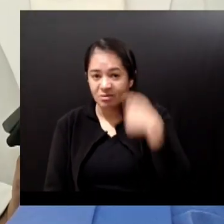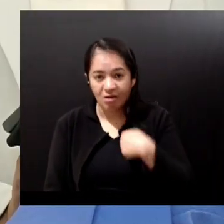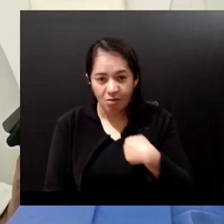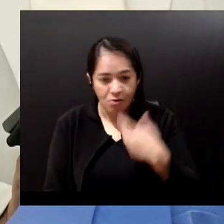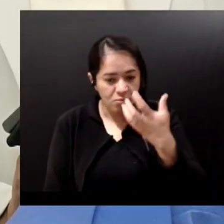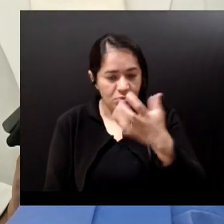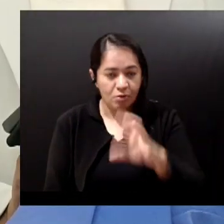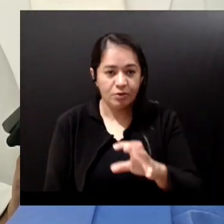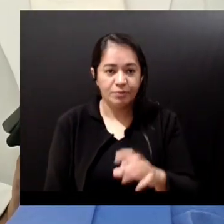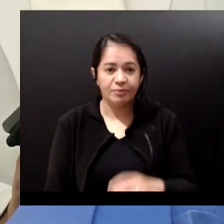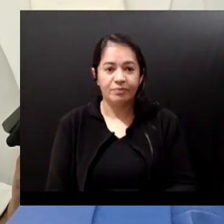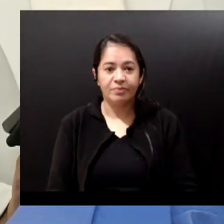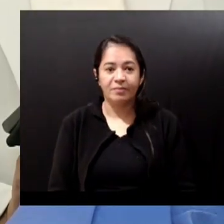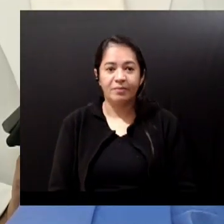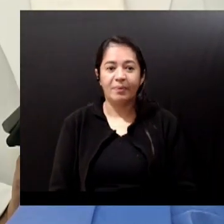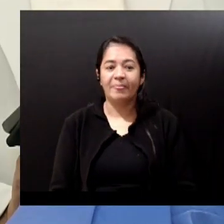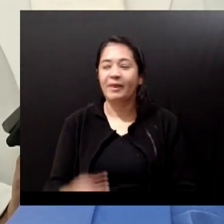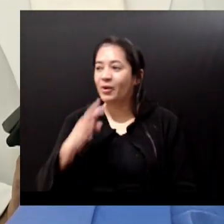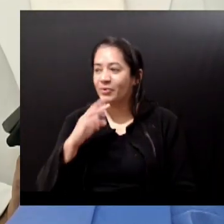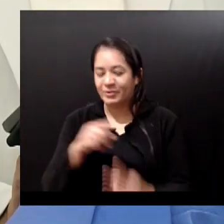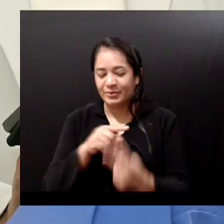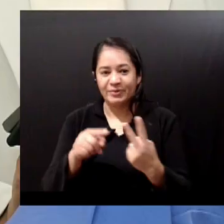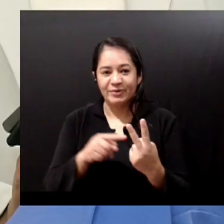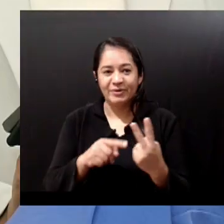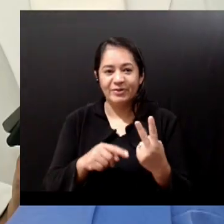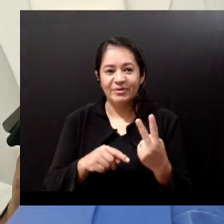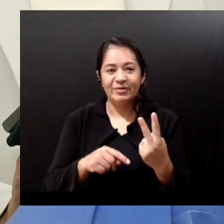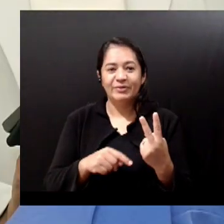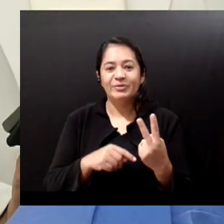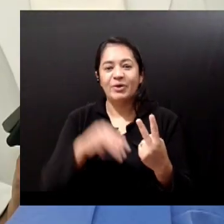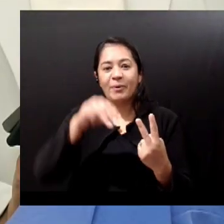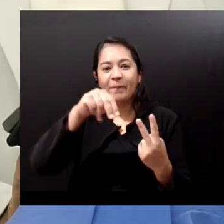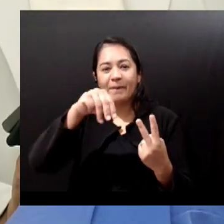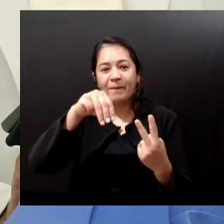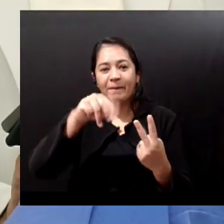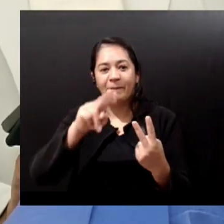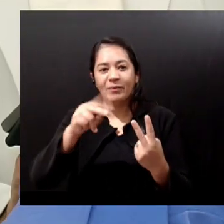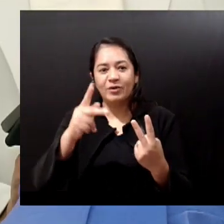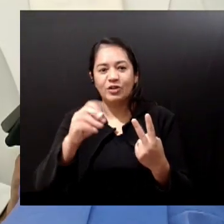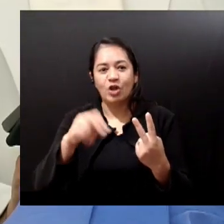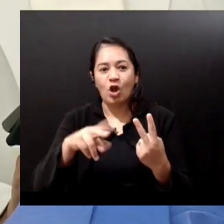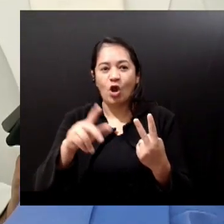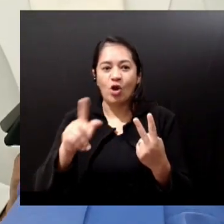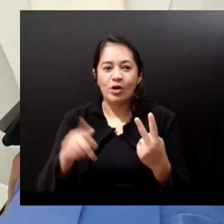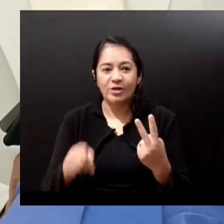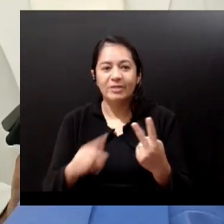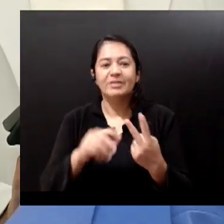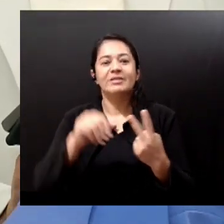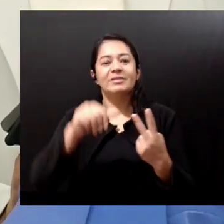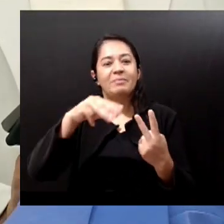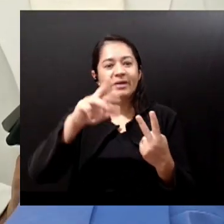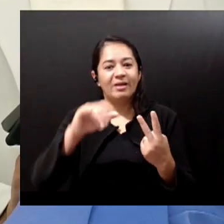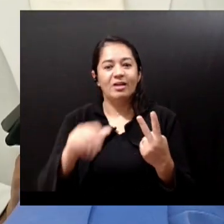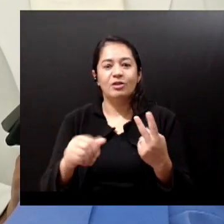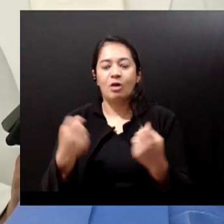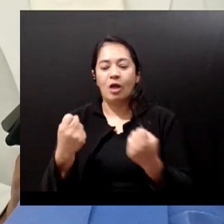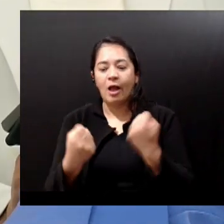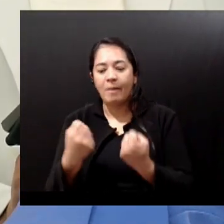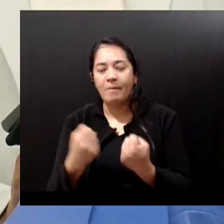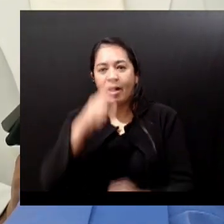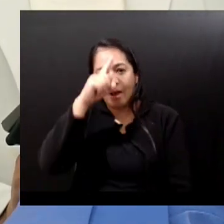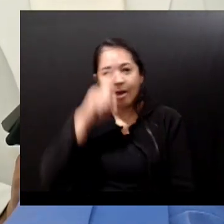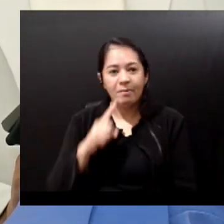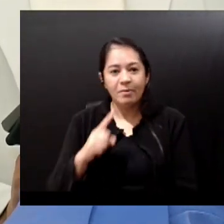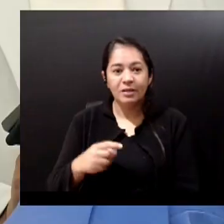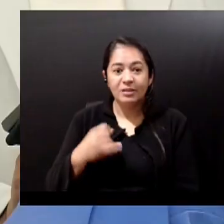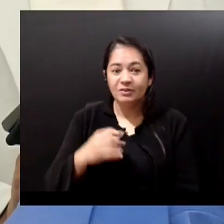dois, então eu vou dizer aqui, né? O Melhores Mariano, mas a música Camaro Amarelo, que foi muito repetida por muito tempo. Se vocês lerem a letra da música,